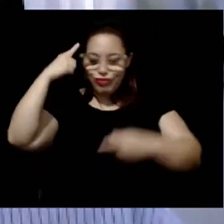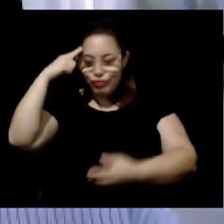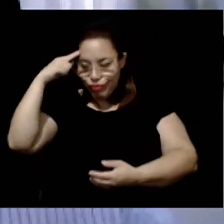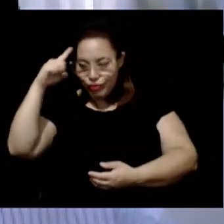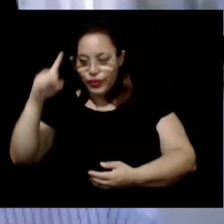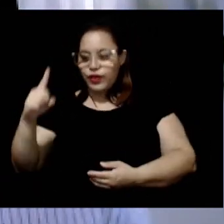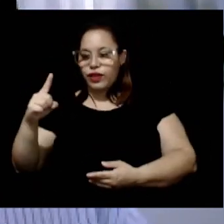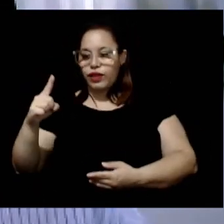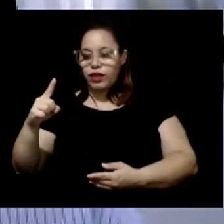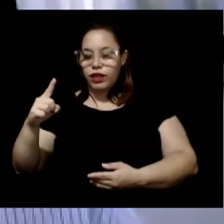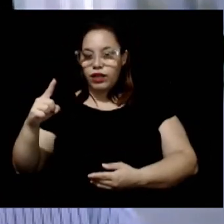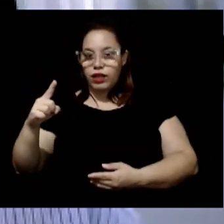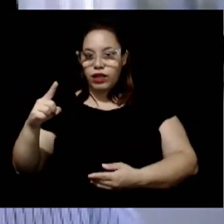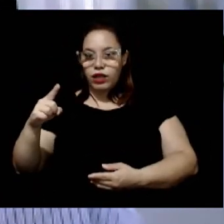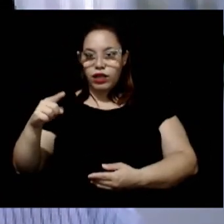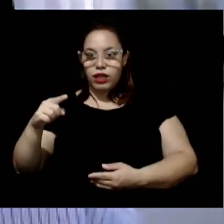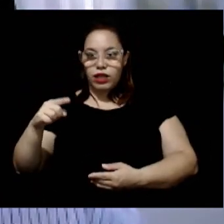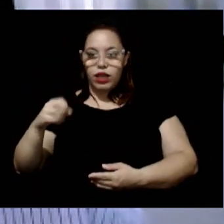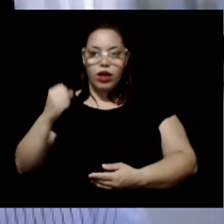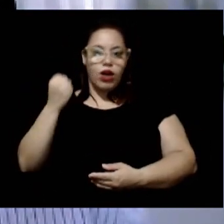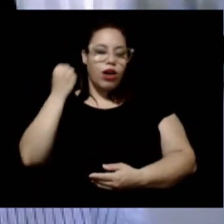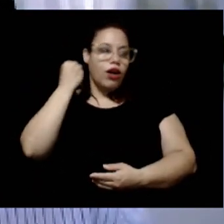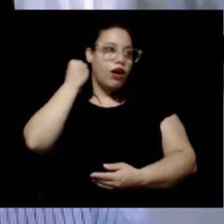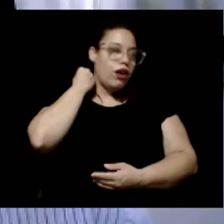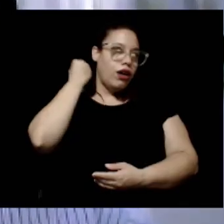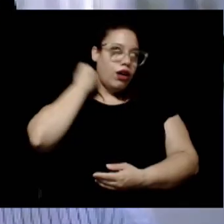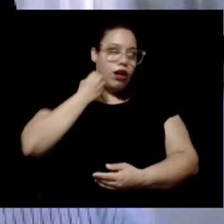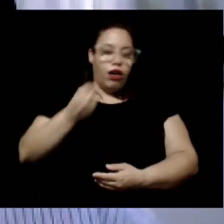nós temos muitos estressores novos, né?